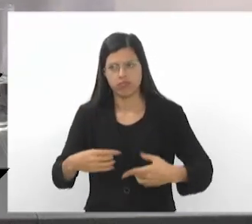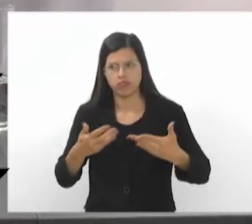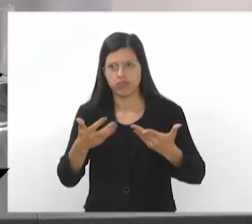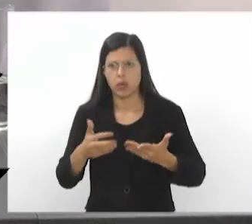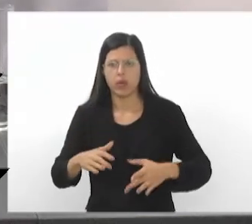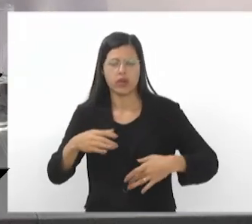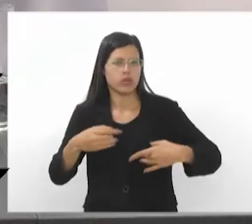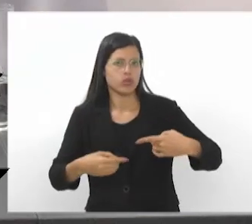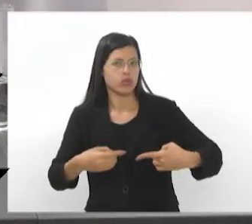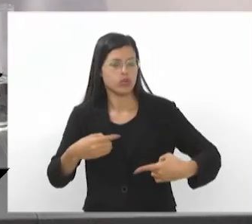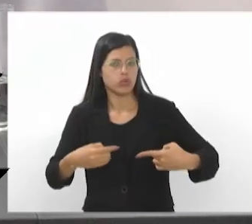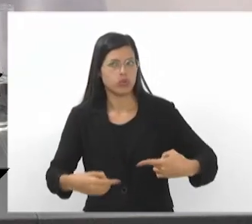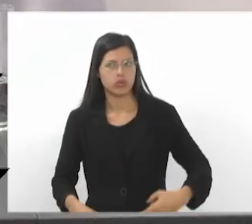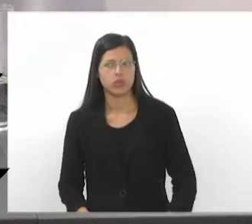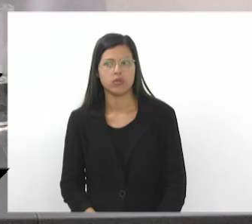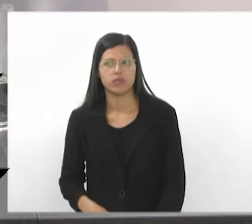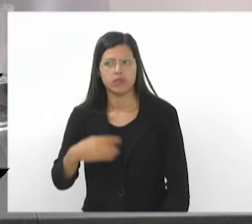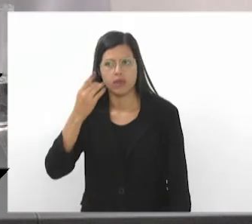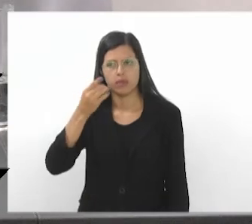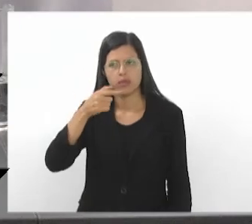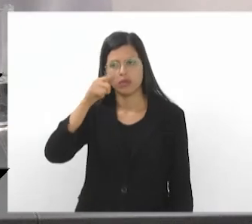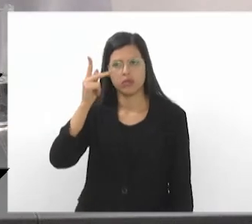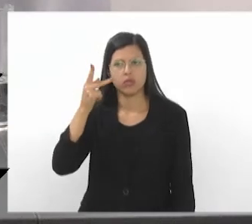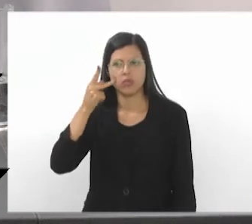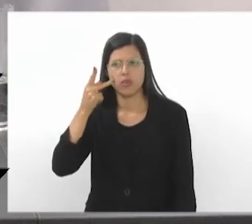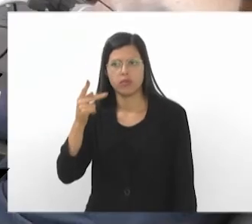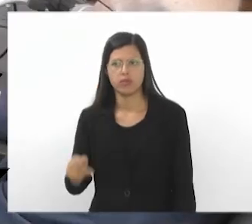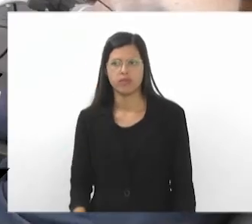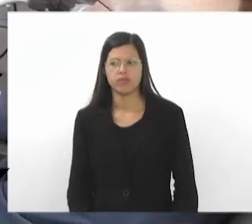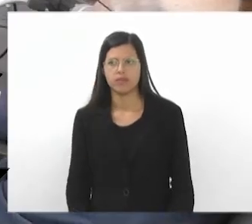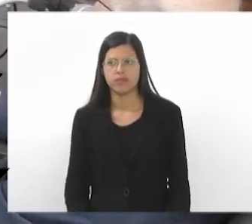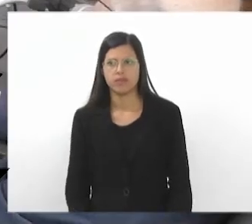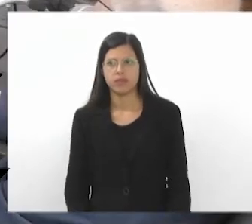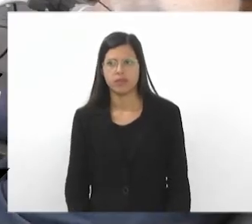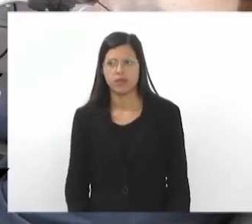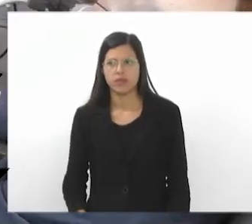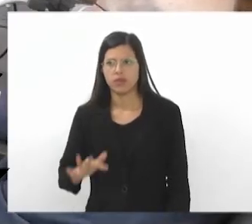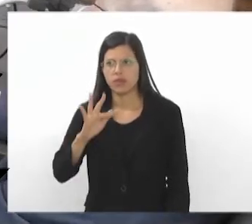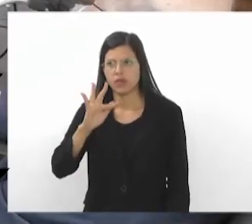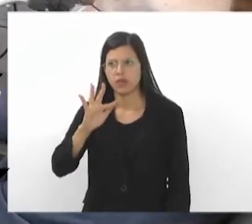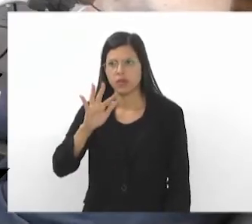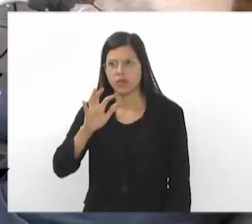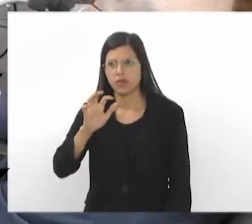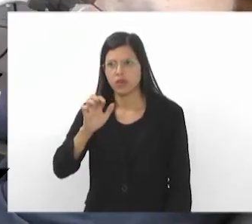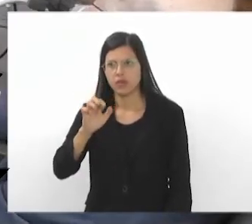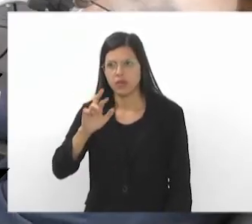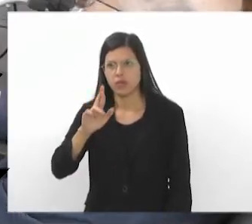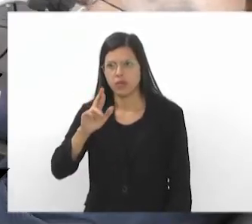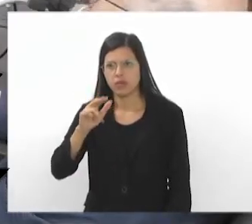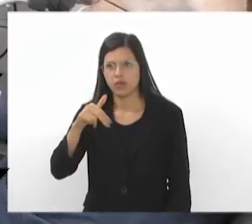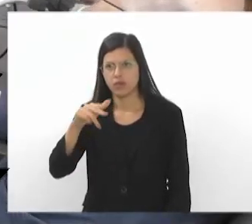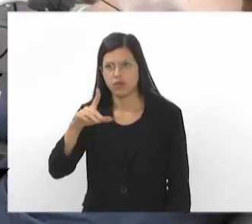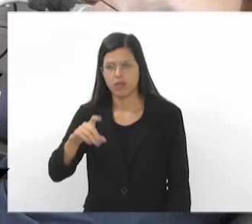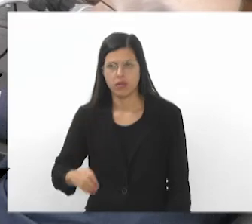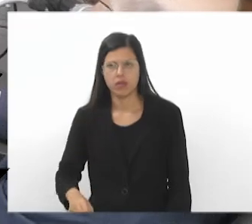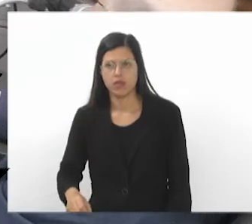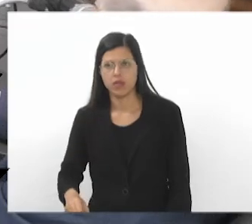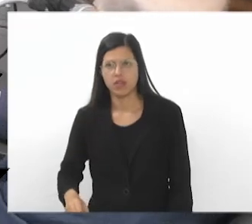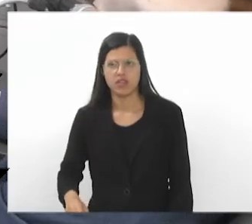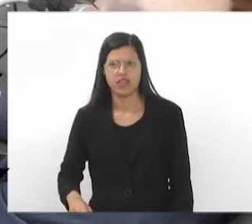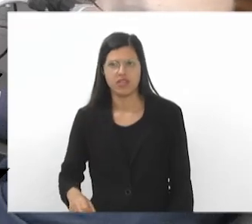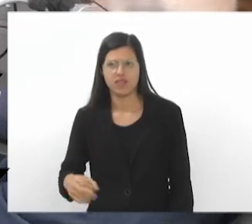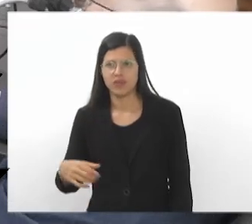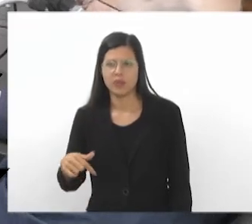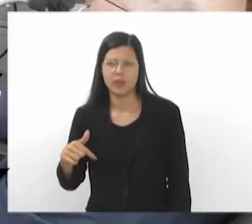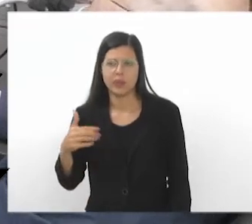quem queira discutir, deputado Luiz Paulo. Desde que o Fernando tenha acesso à sua fala e nos termos que Vossa